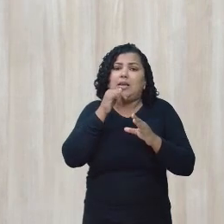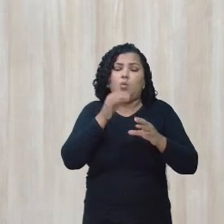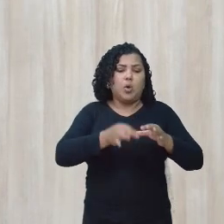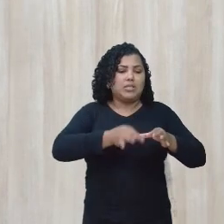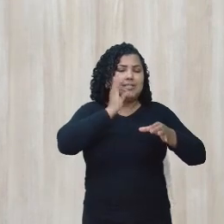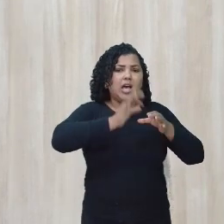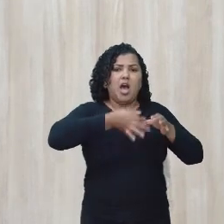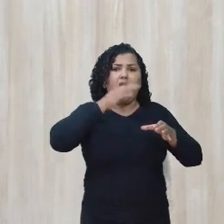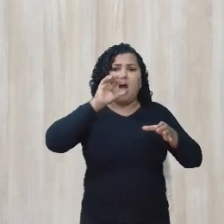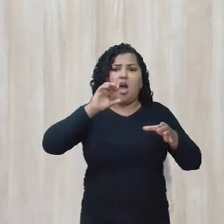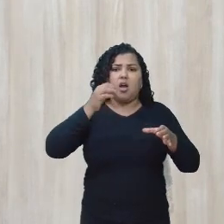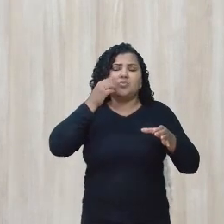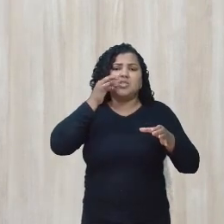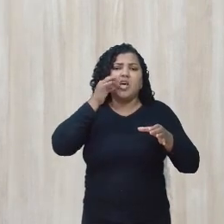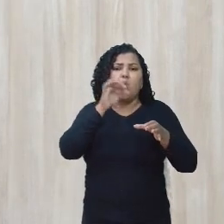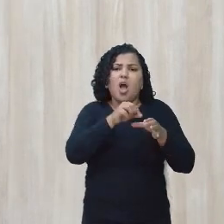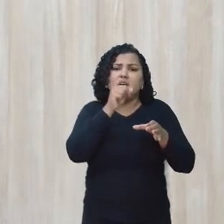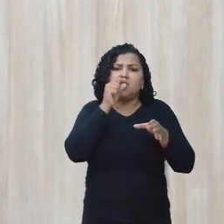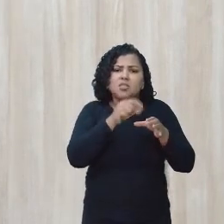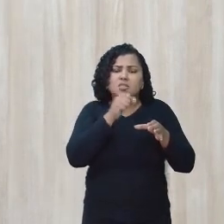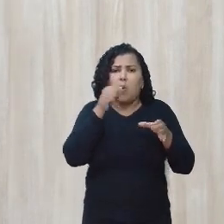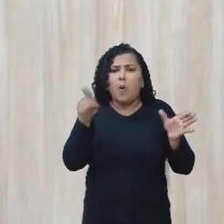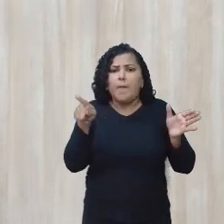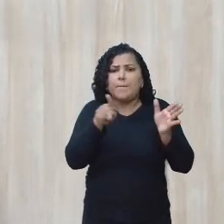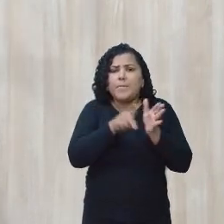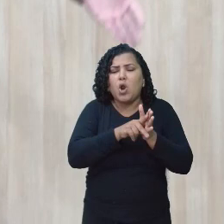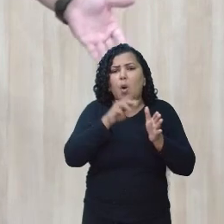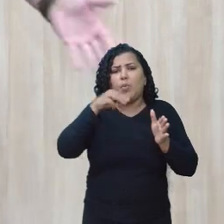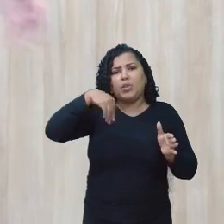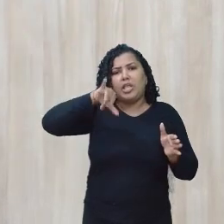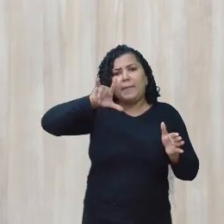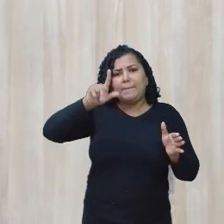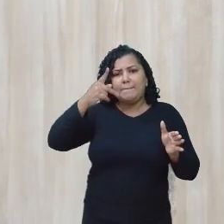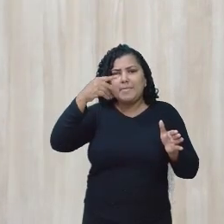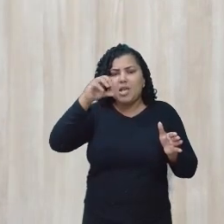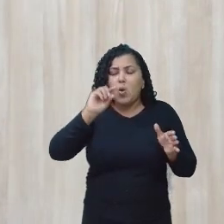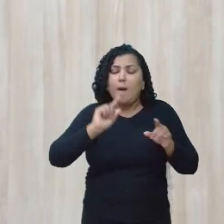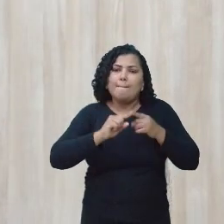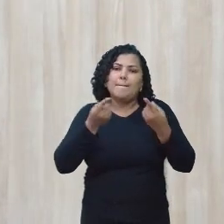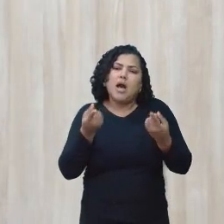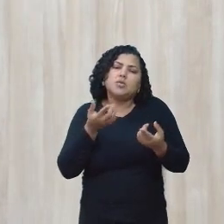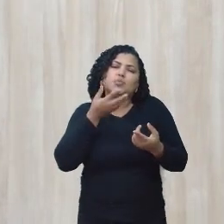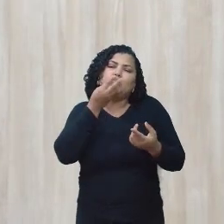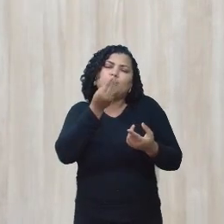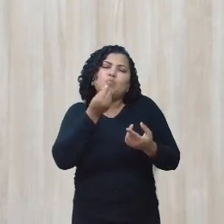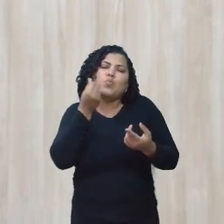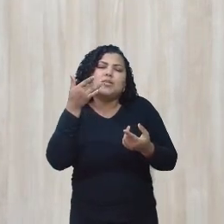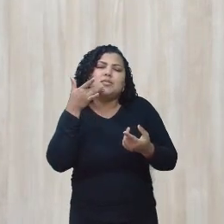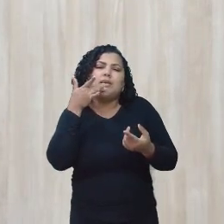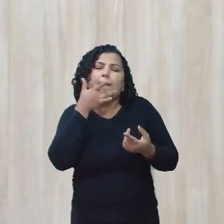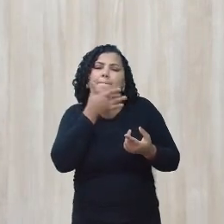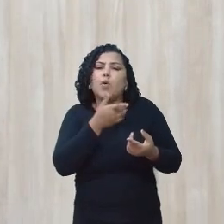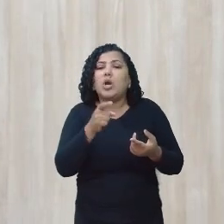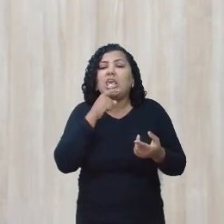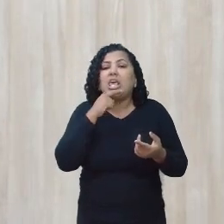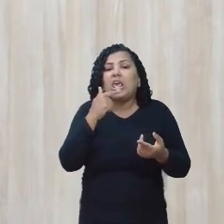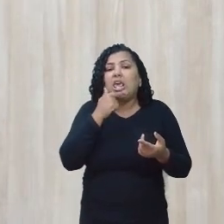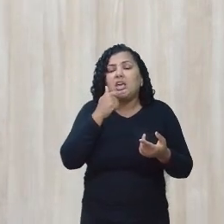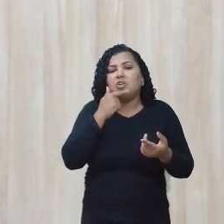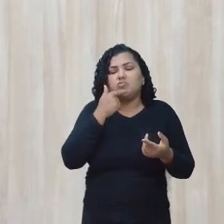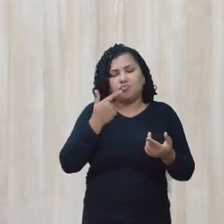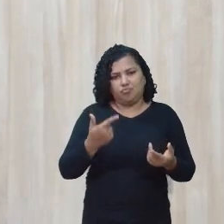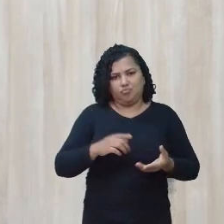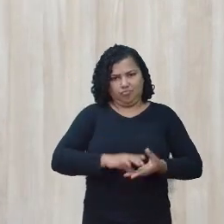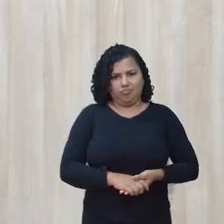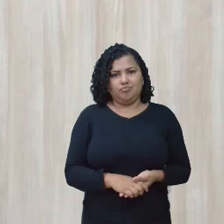salgadinho. Salgadinho de milho, sabor queijo. Ou seja, você está comendo um farelo de milho saborizado ali com